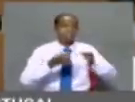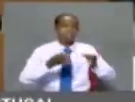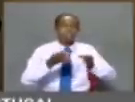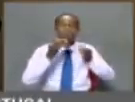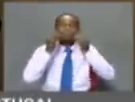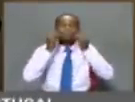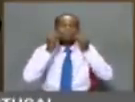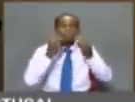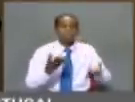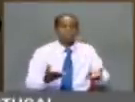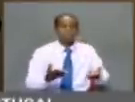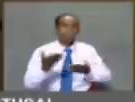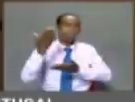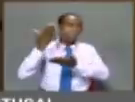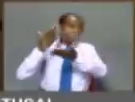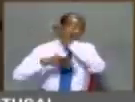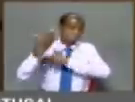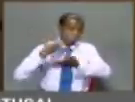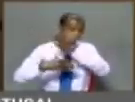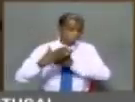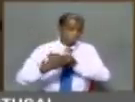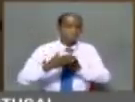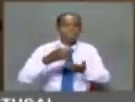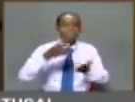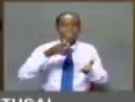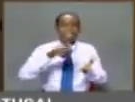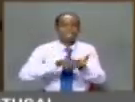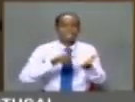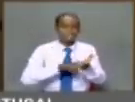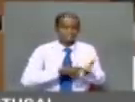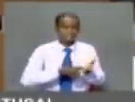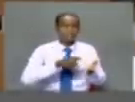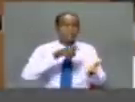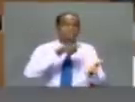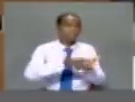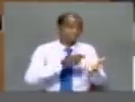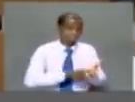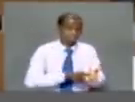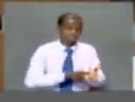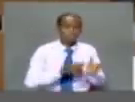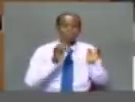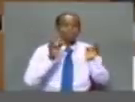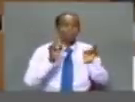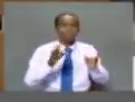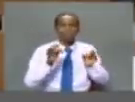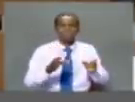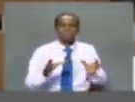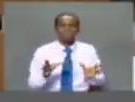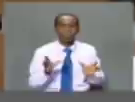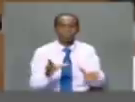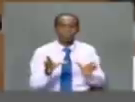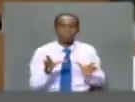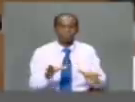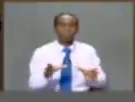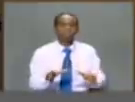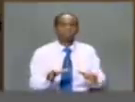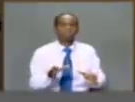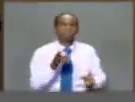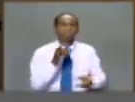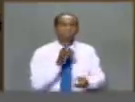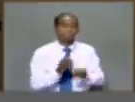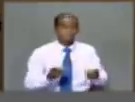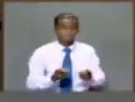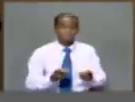altura tínhamos um conjunto de leis e era imposição, até porque tratava-se de uma empreitada de obras públicas. Só